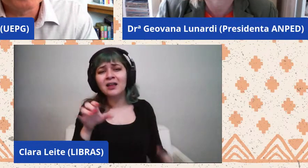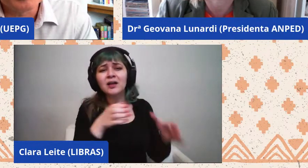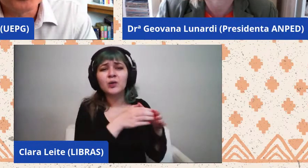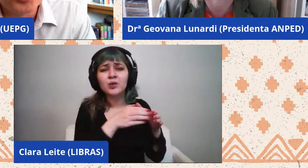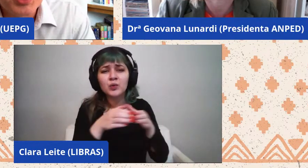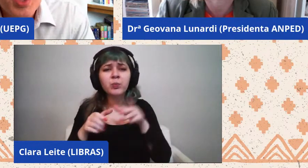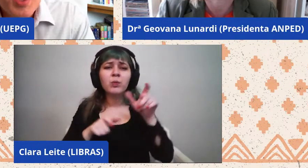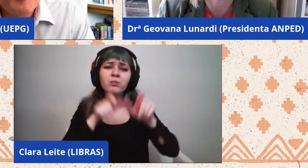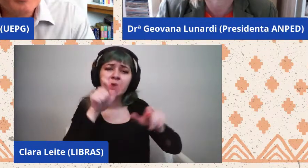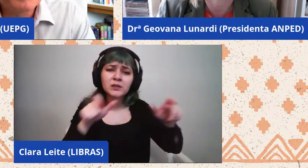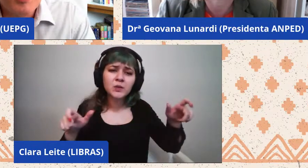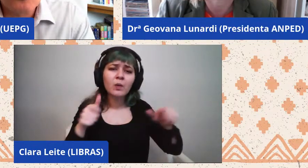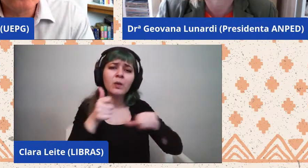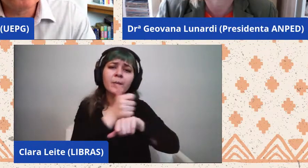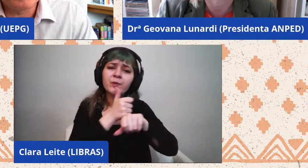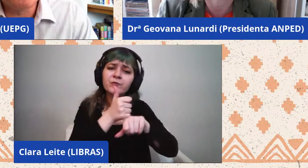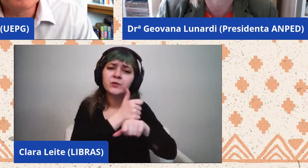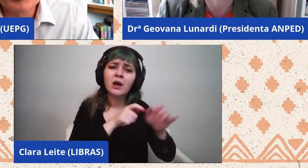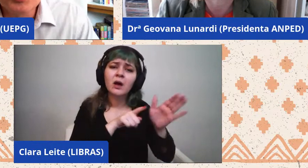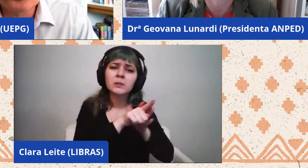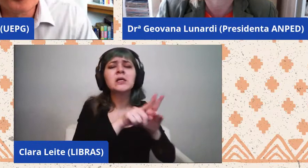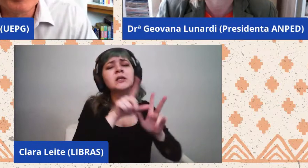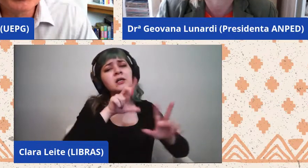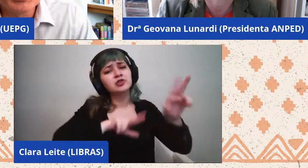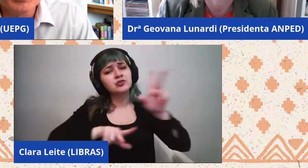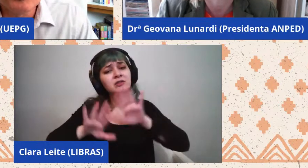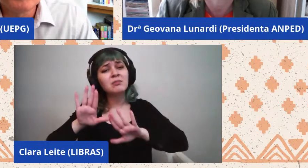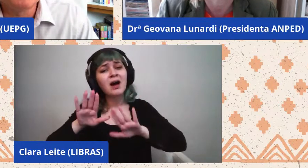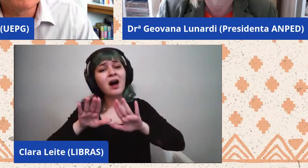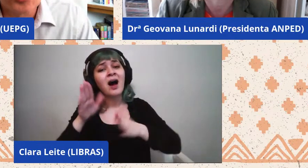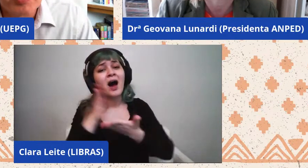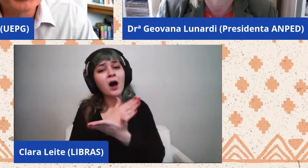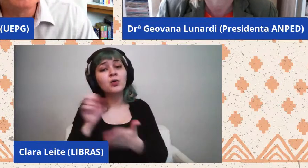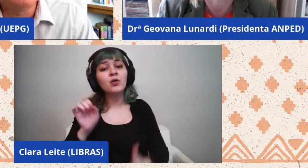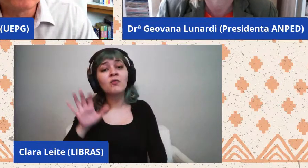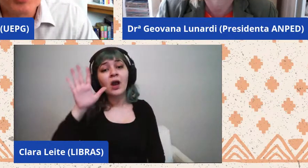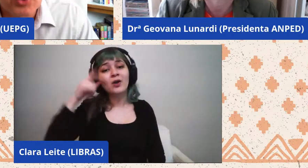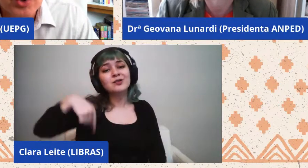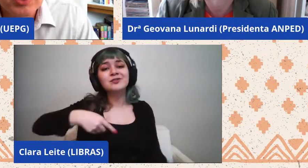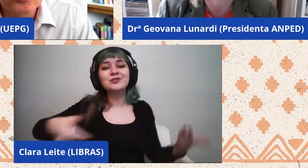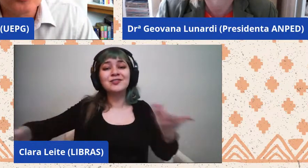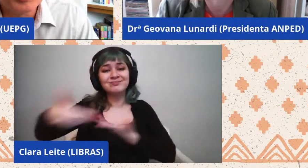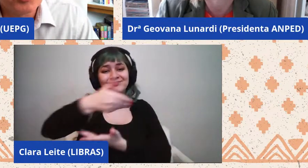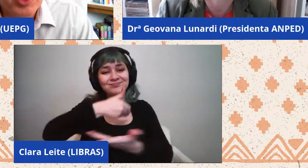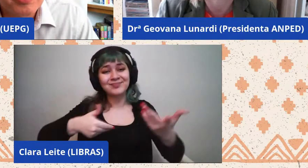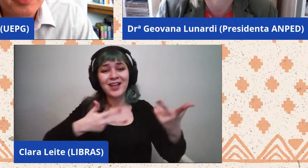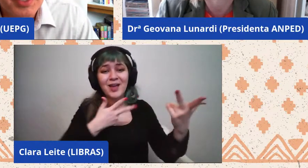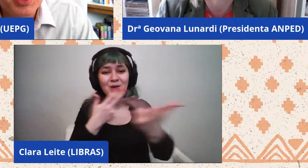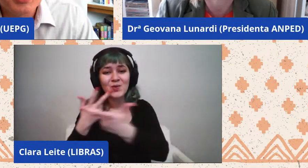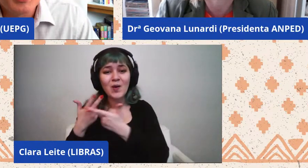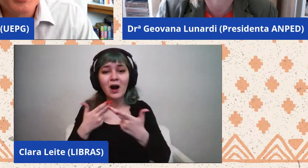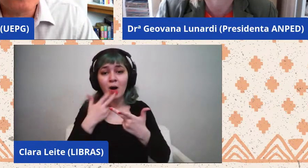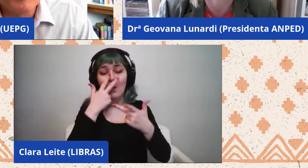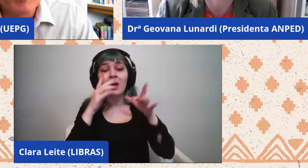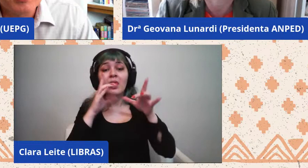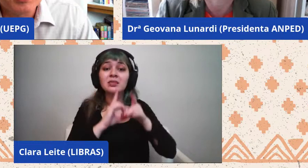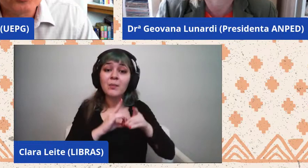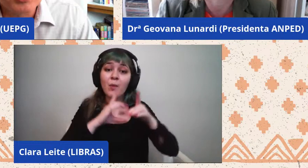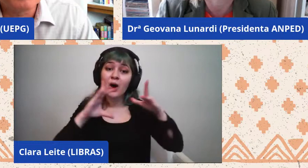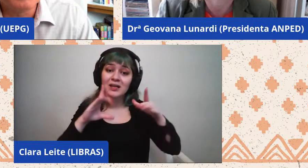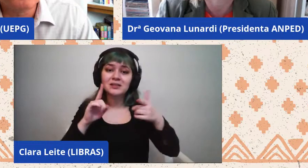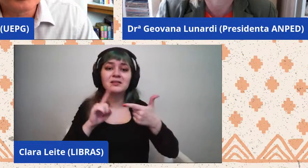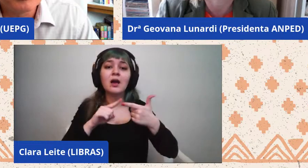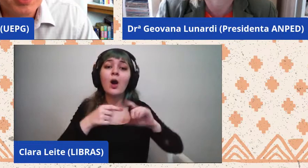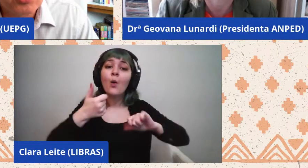em cada pesquisador, mas há alguns valores que nós compartilhamos, e nós compartilhamos valores como a democracia, a